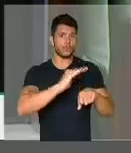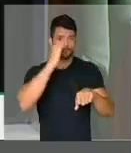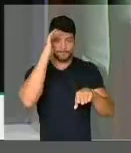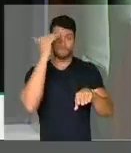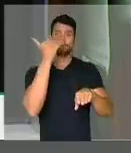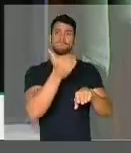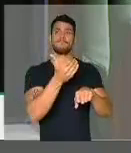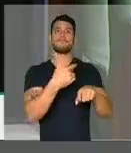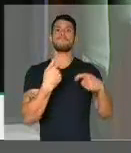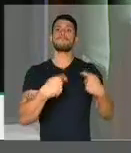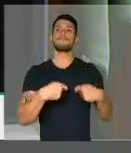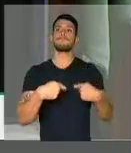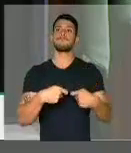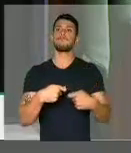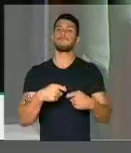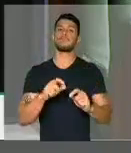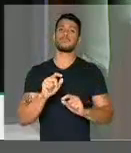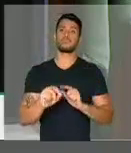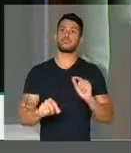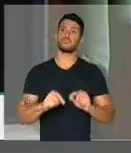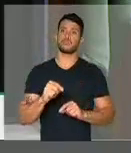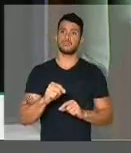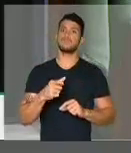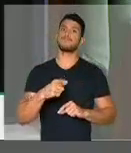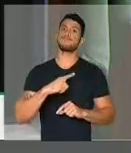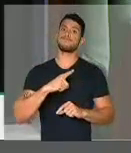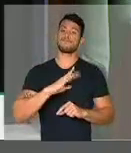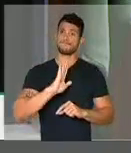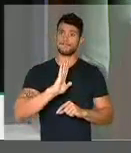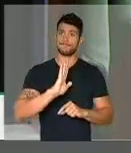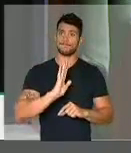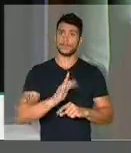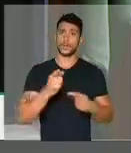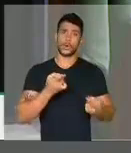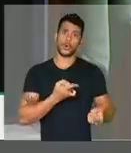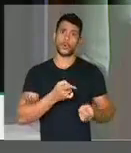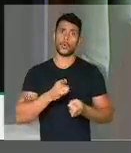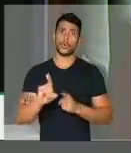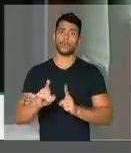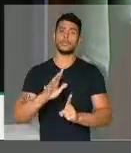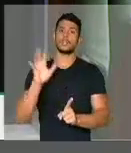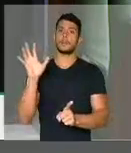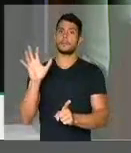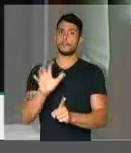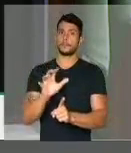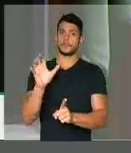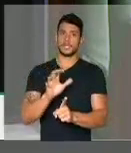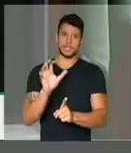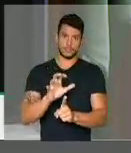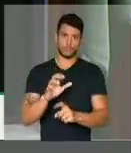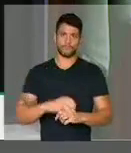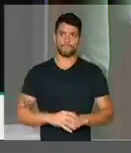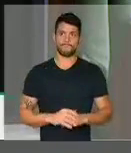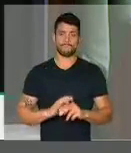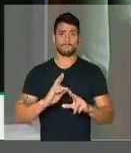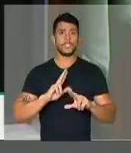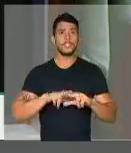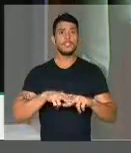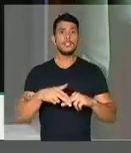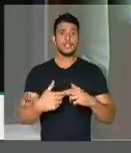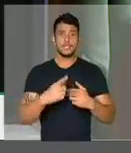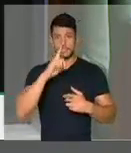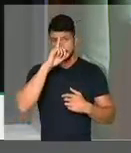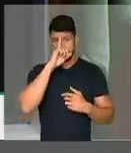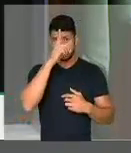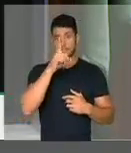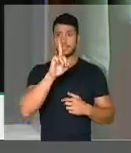deve fazê-lo mesmo contra pressões conjunturais. Por isso, a ideia